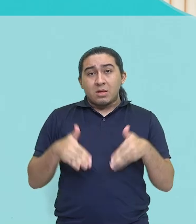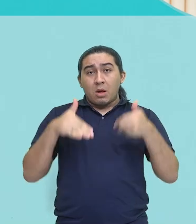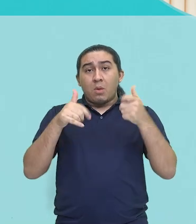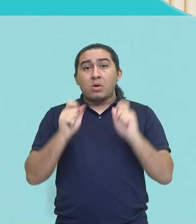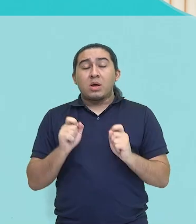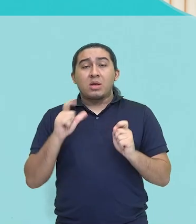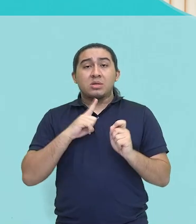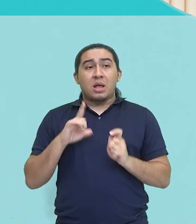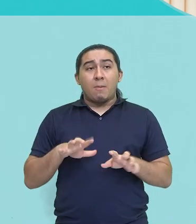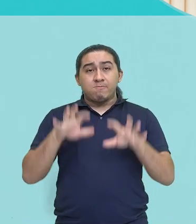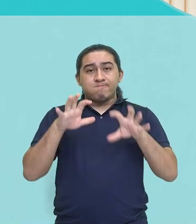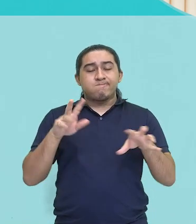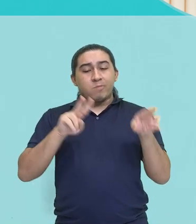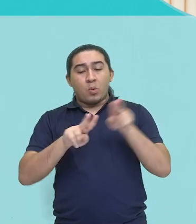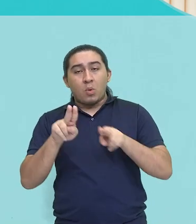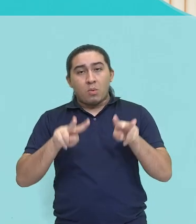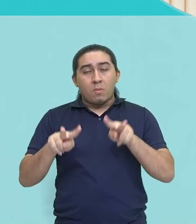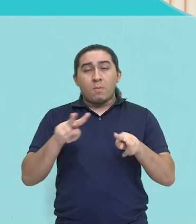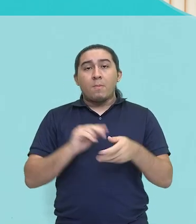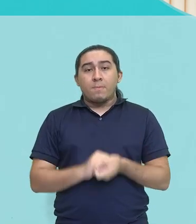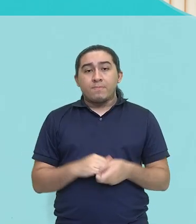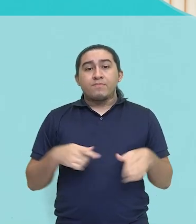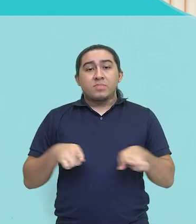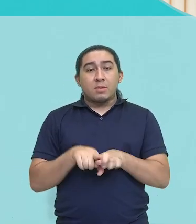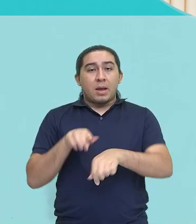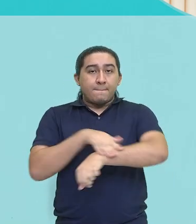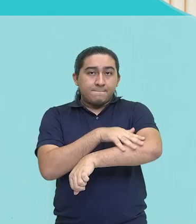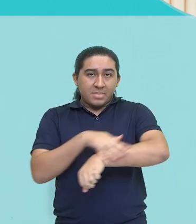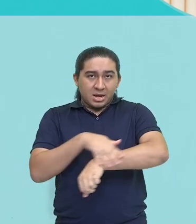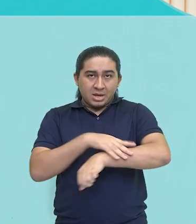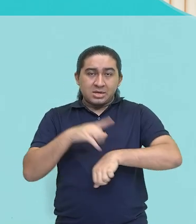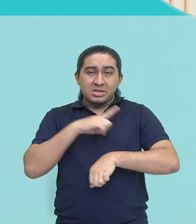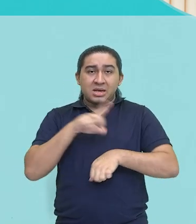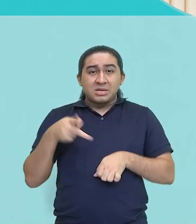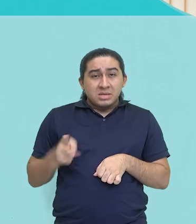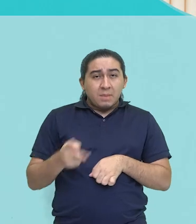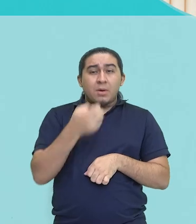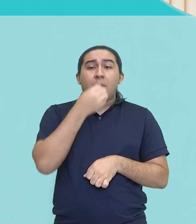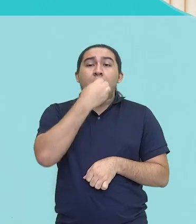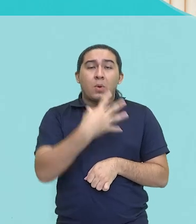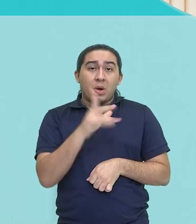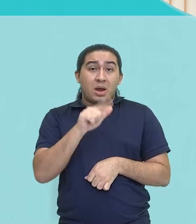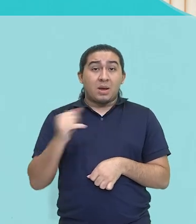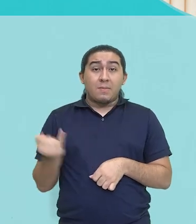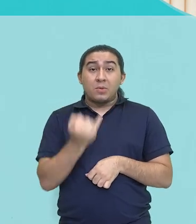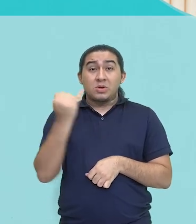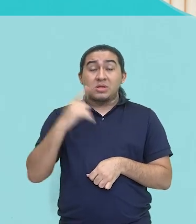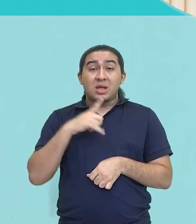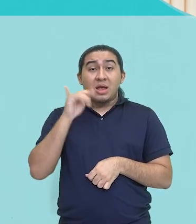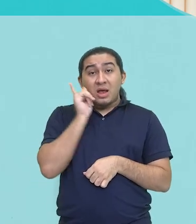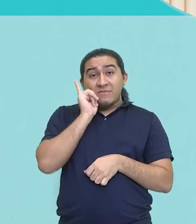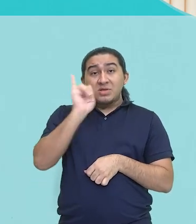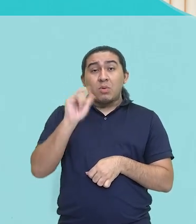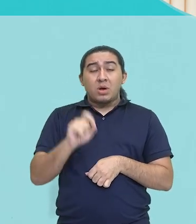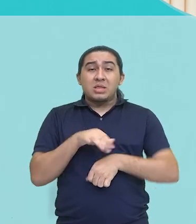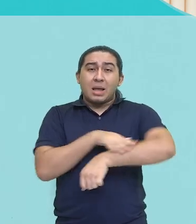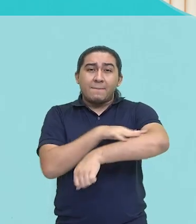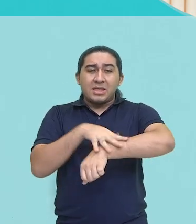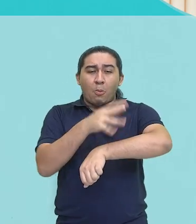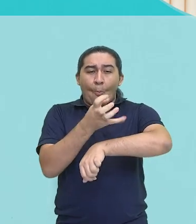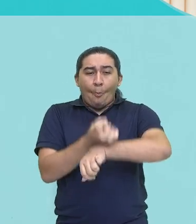aparência das nádegas. Manter a pele das nádegas hidratada é fundamental para prevenir o ressecamento,